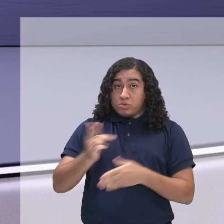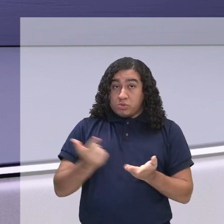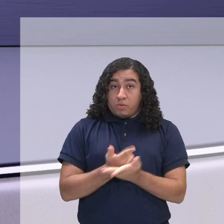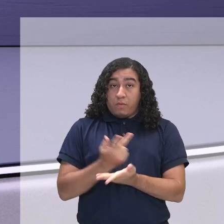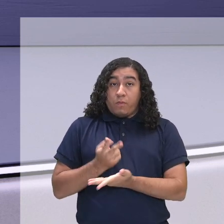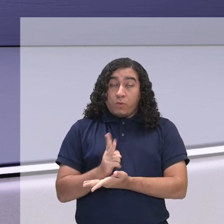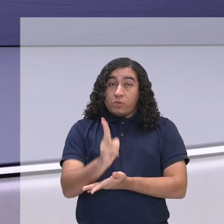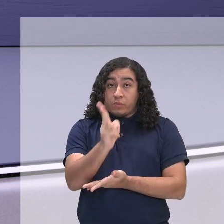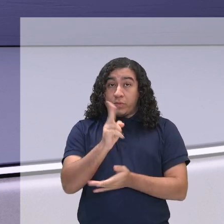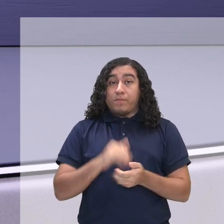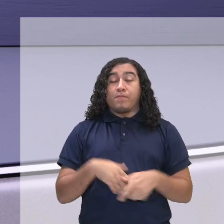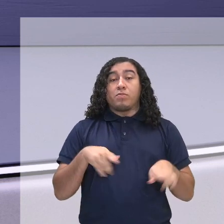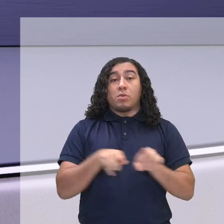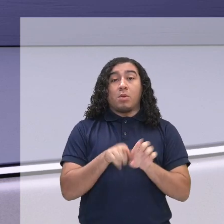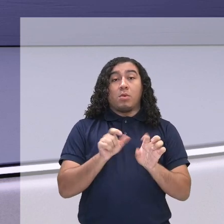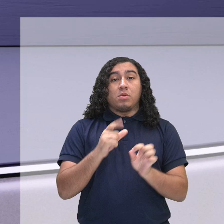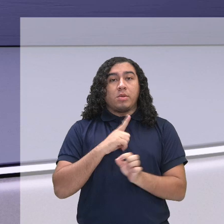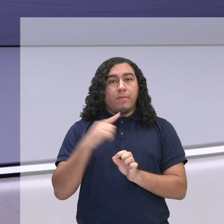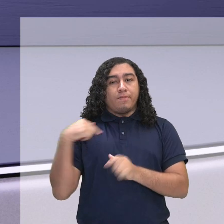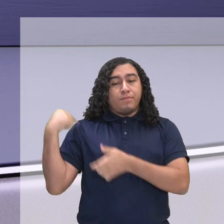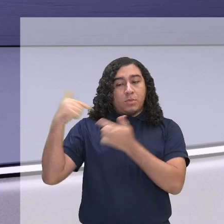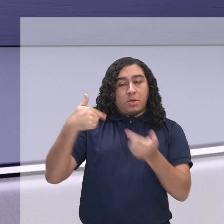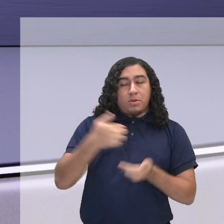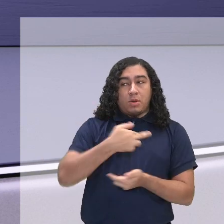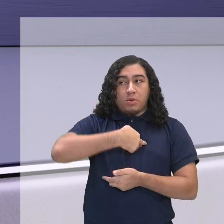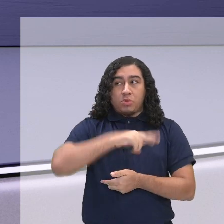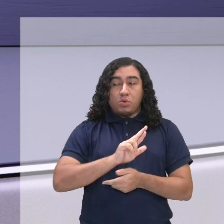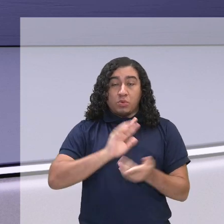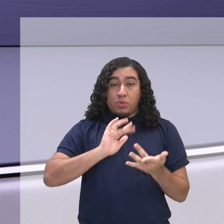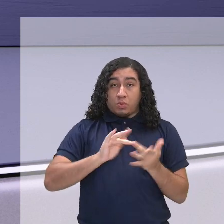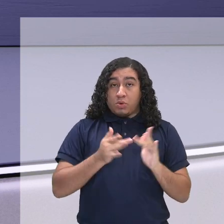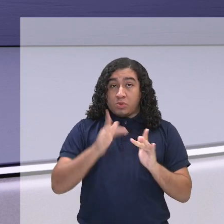Ou seja, as tradições religiosas